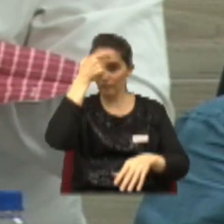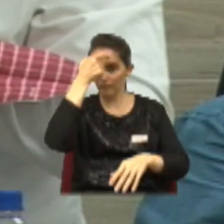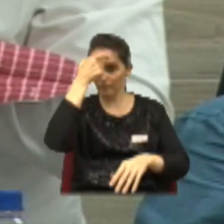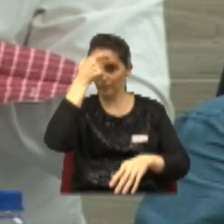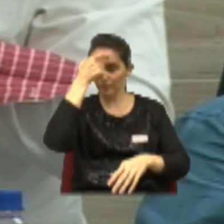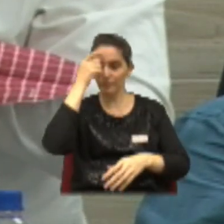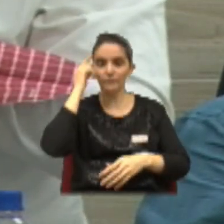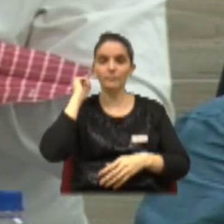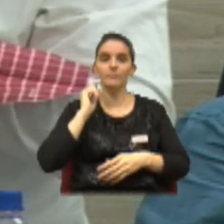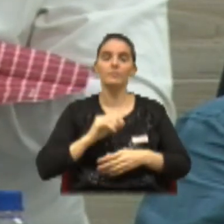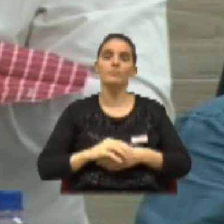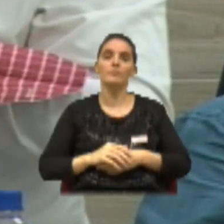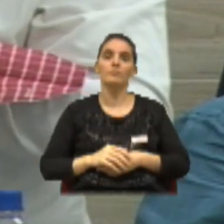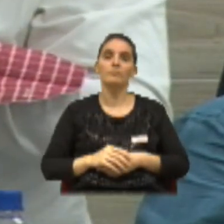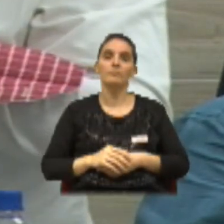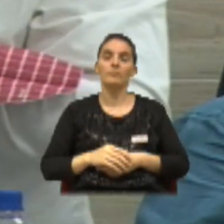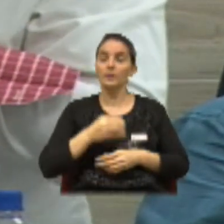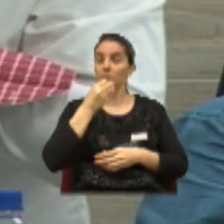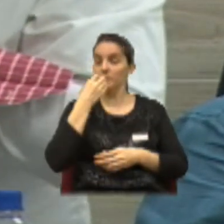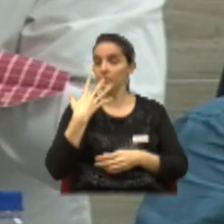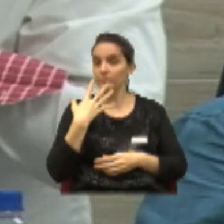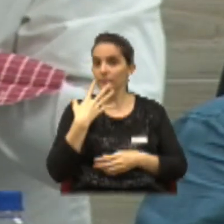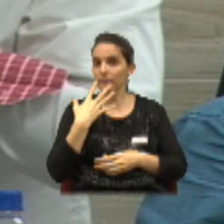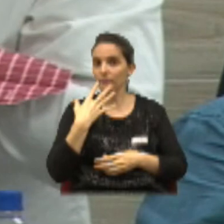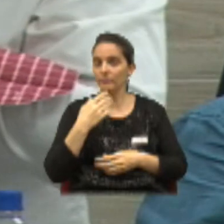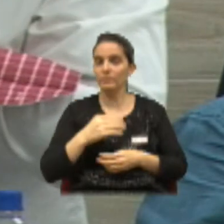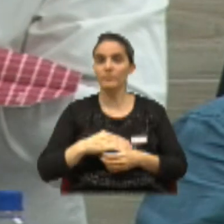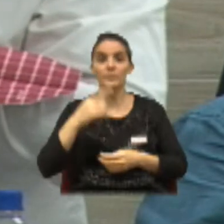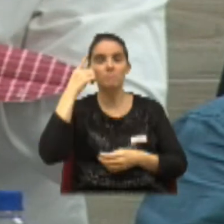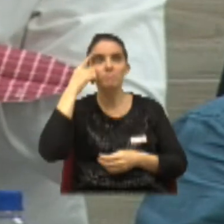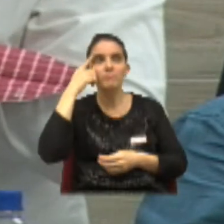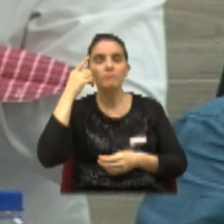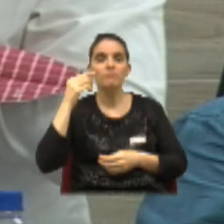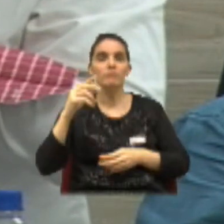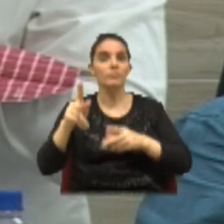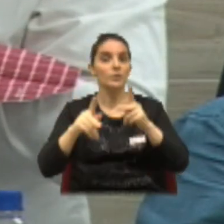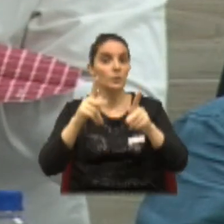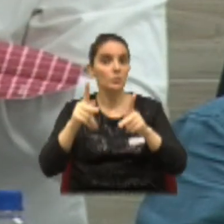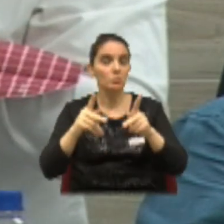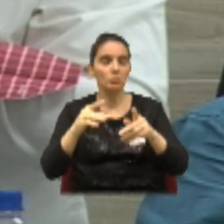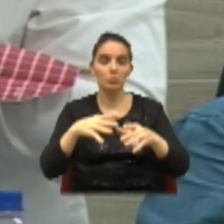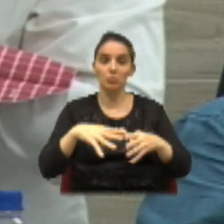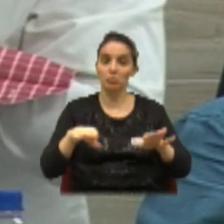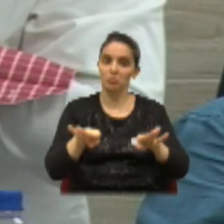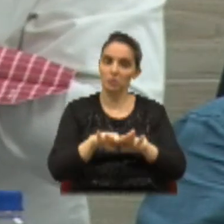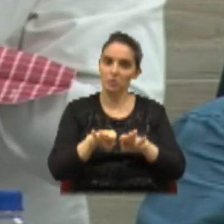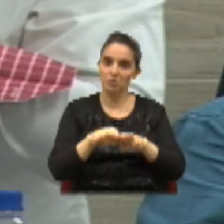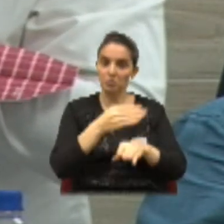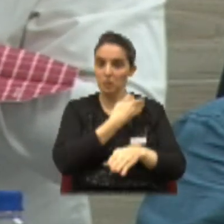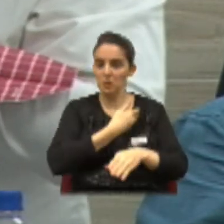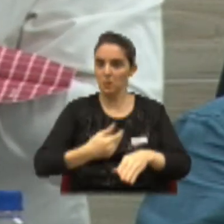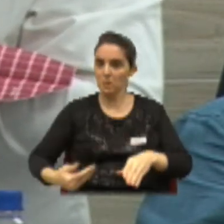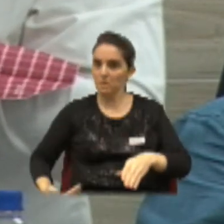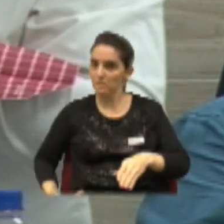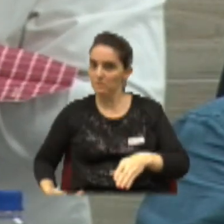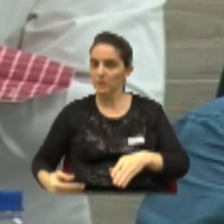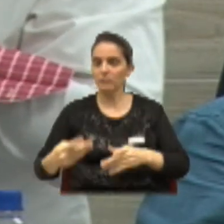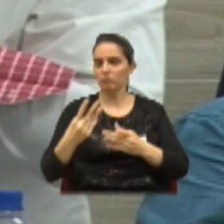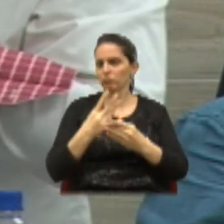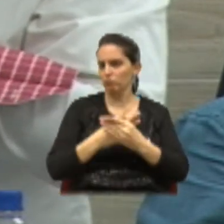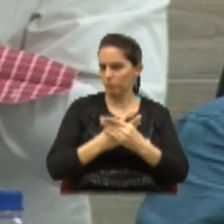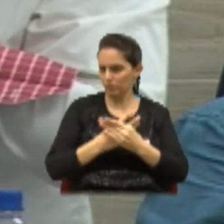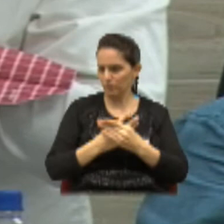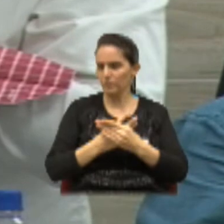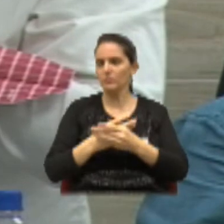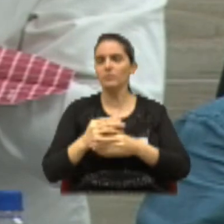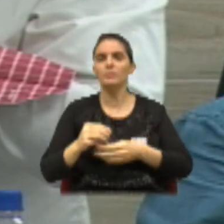acho que nada mais é do que a gente querer chamar a atenção, né? O poder público, nós aqui da Câmara Municipal, como a Casa do